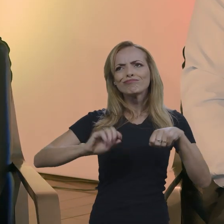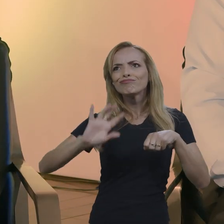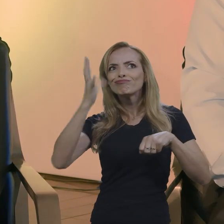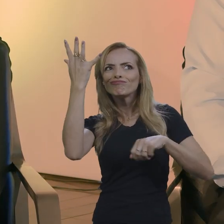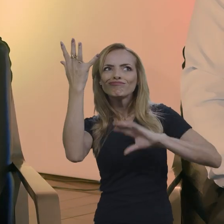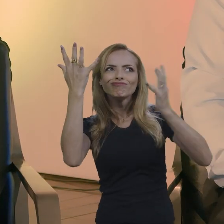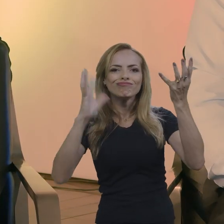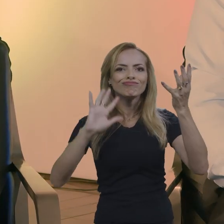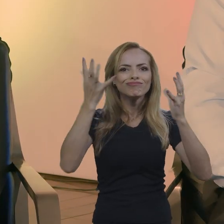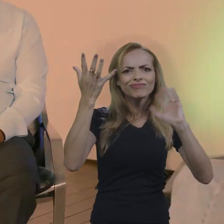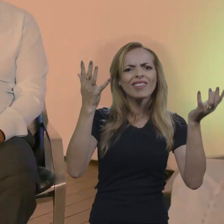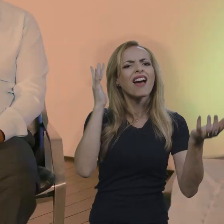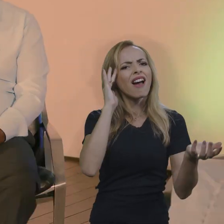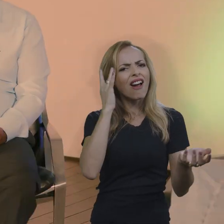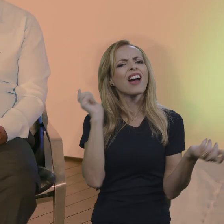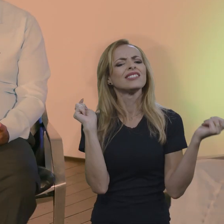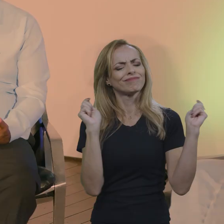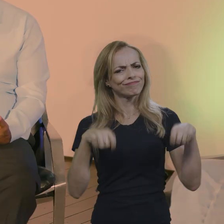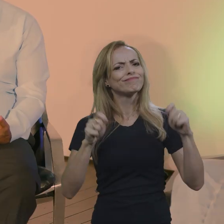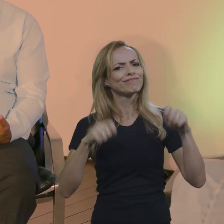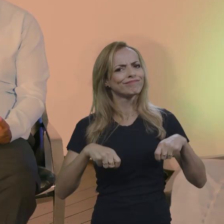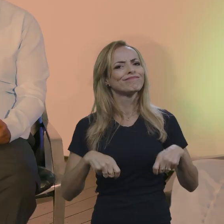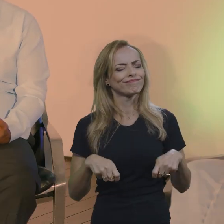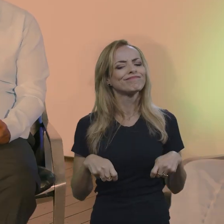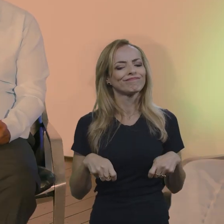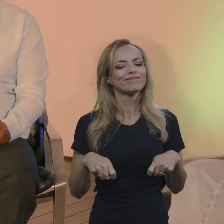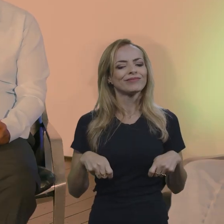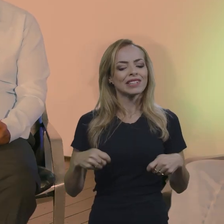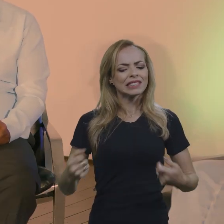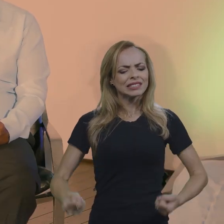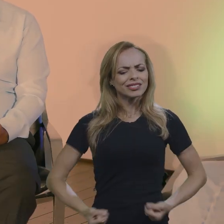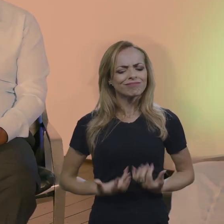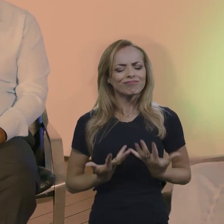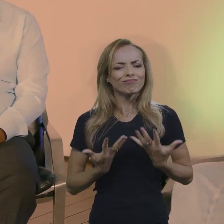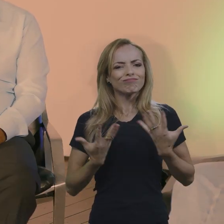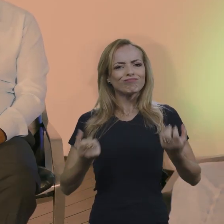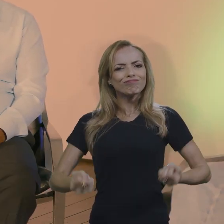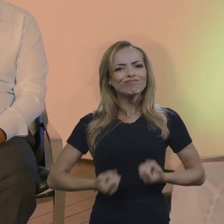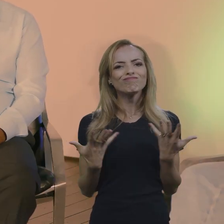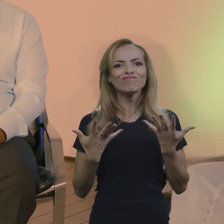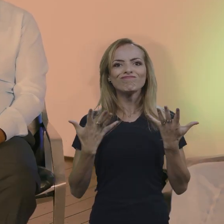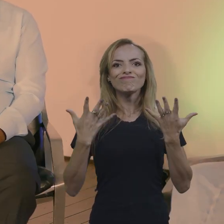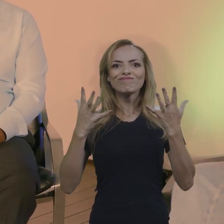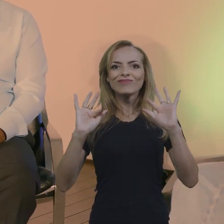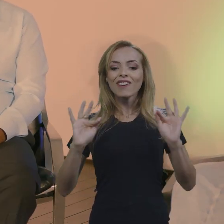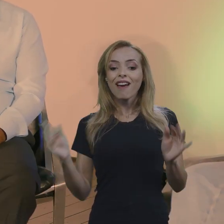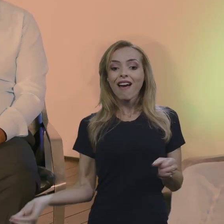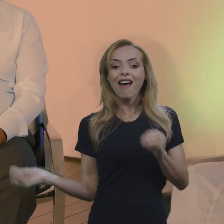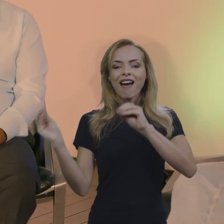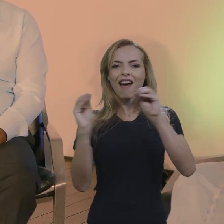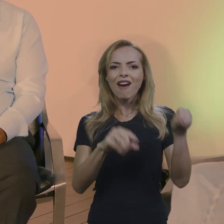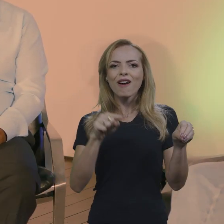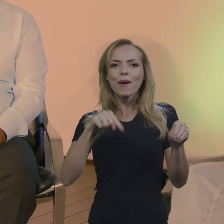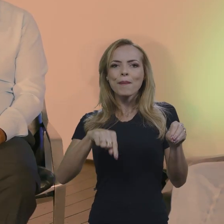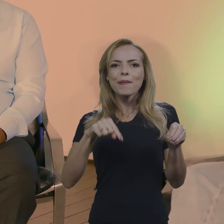E eu acho que sim, que seria bom, é muito enriquecedor, né? Quando vem um